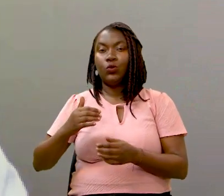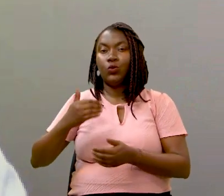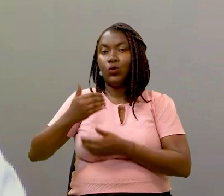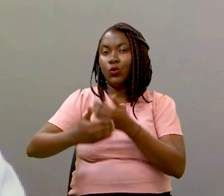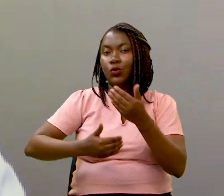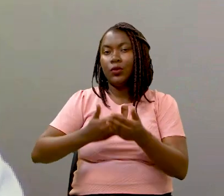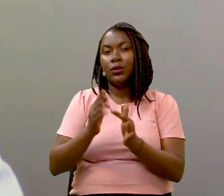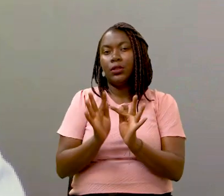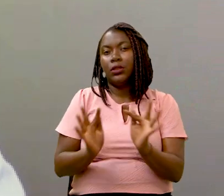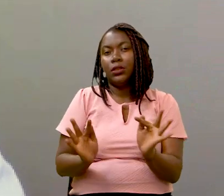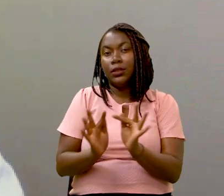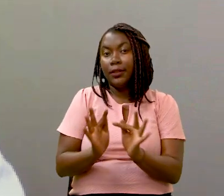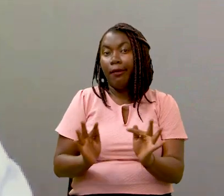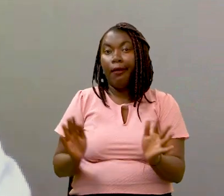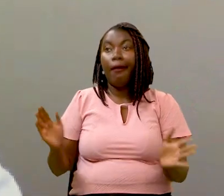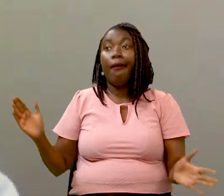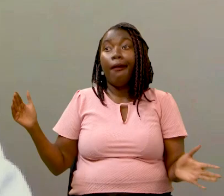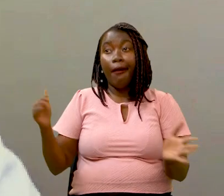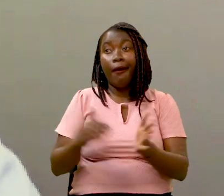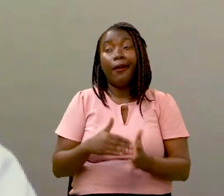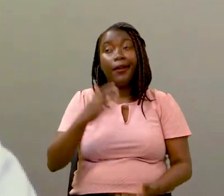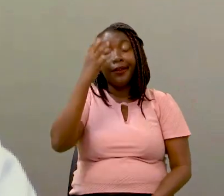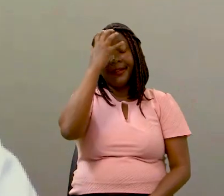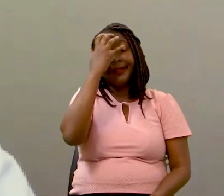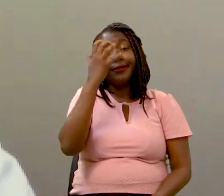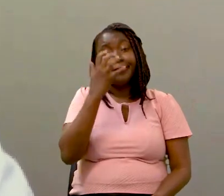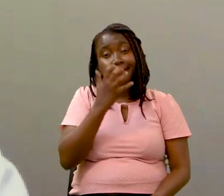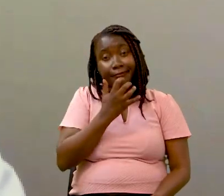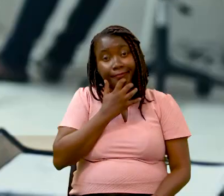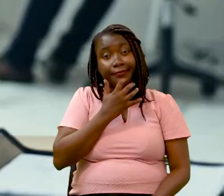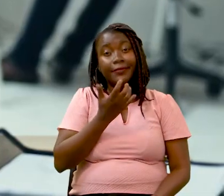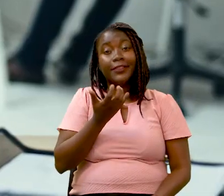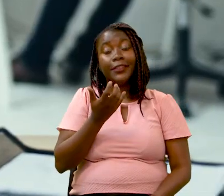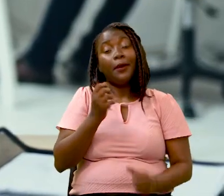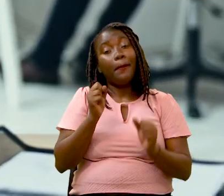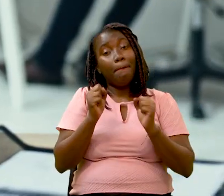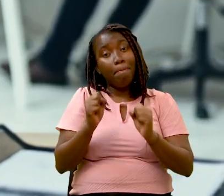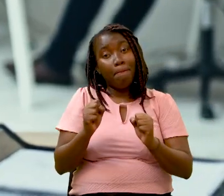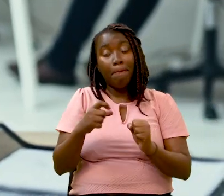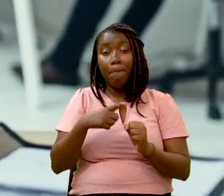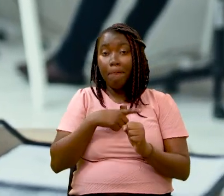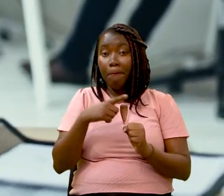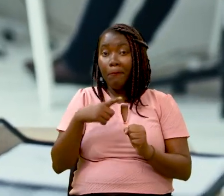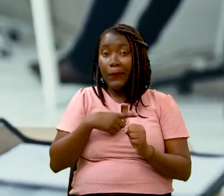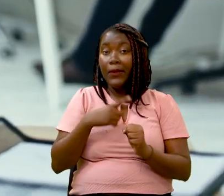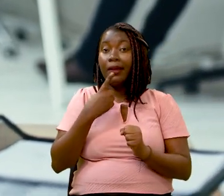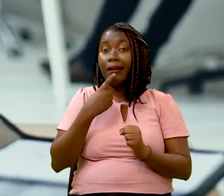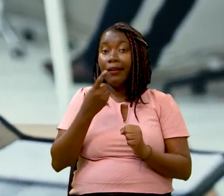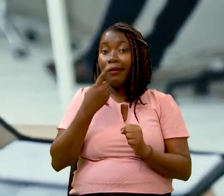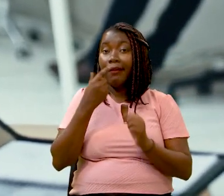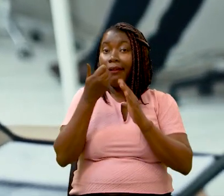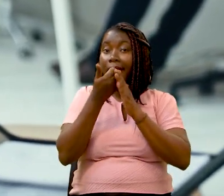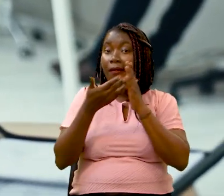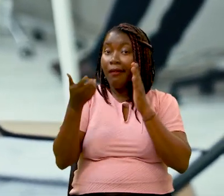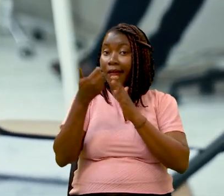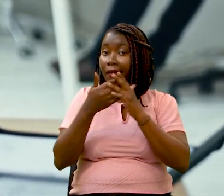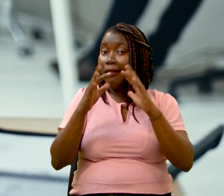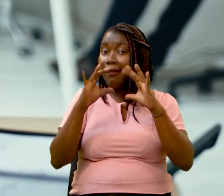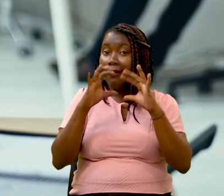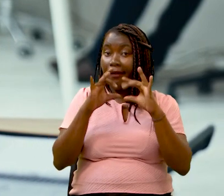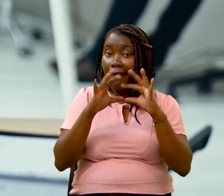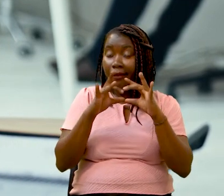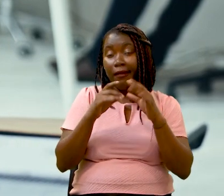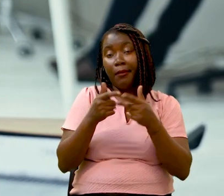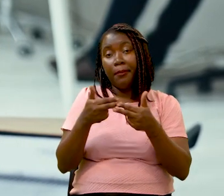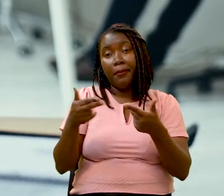inconsequentes, situações simples, até situações extremamente graves, né? A gente pode ter uma hemorragia cerebral, pode ser uma manifestação